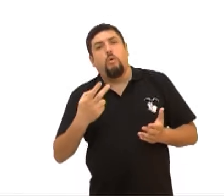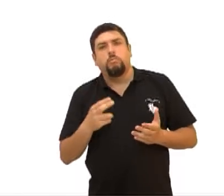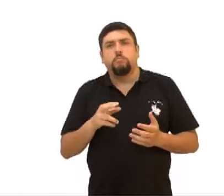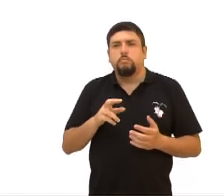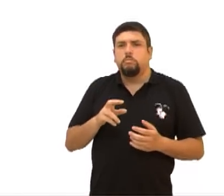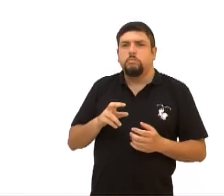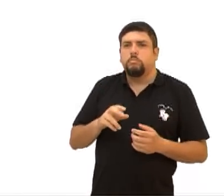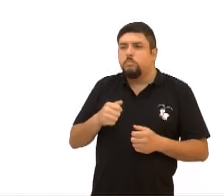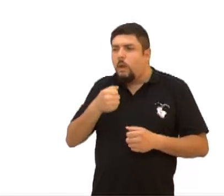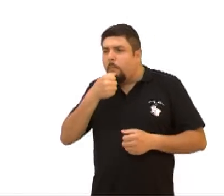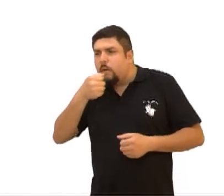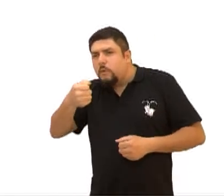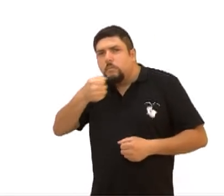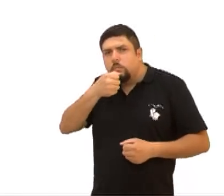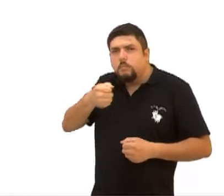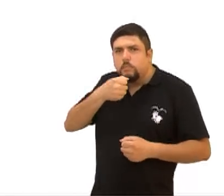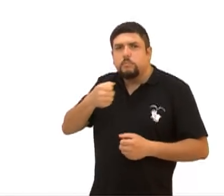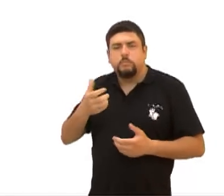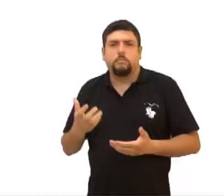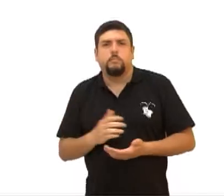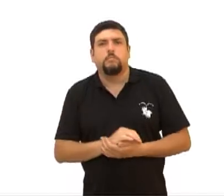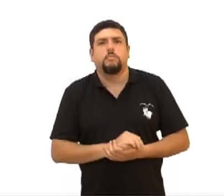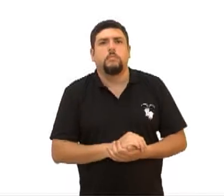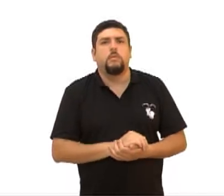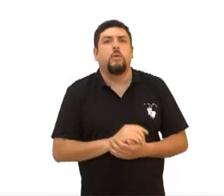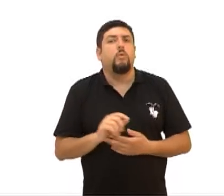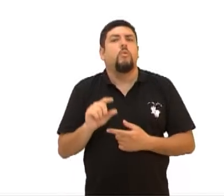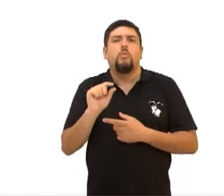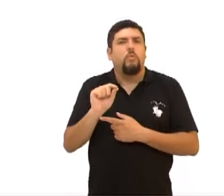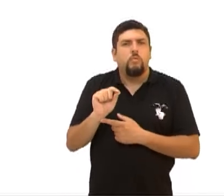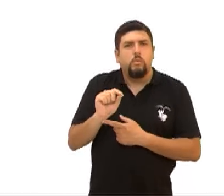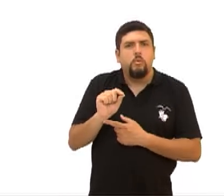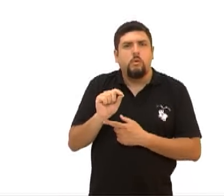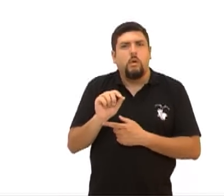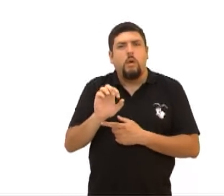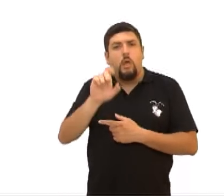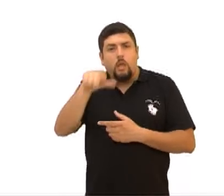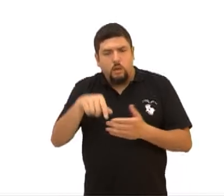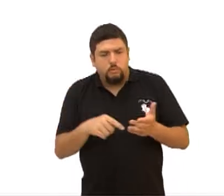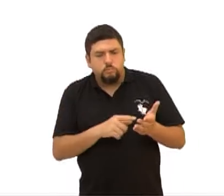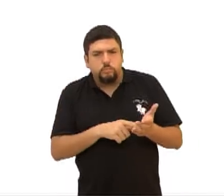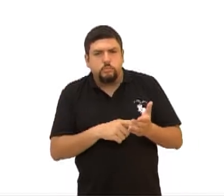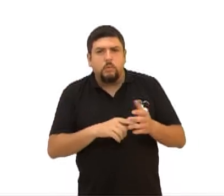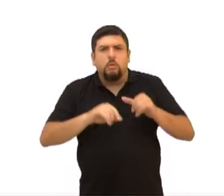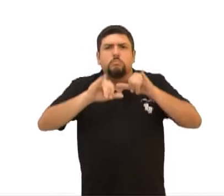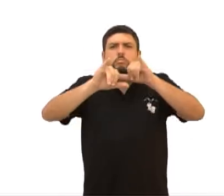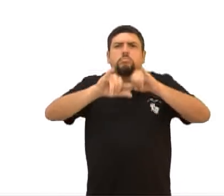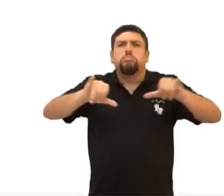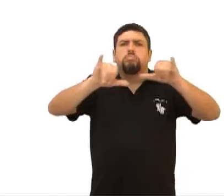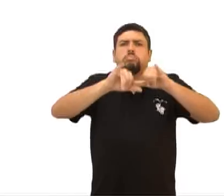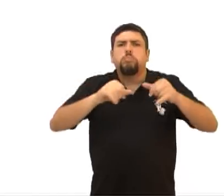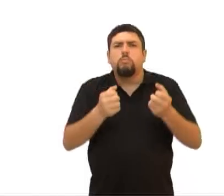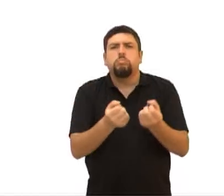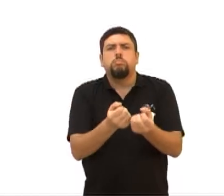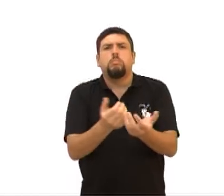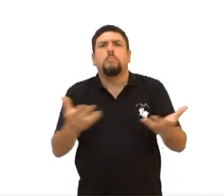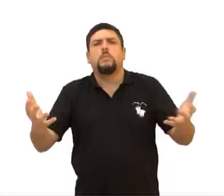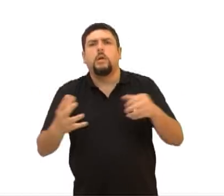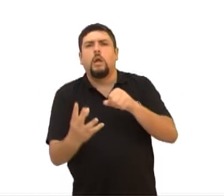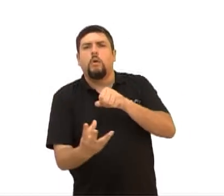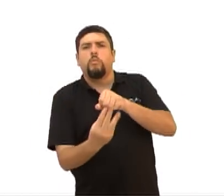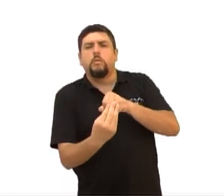reportagem, como eu já comentei anteriormente, para divulgar algum conhecimento, certo? Esse conhecimento, geralmente, ele pode